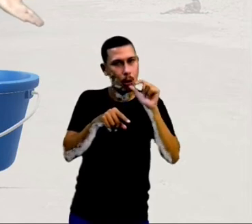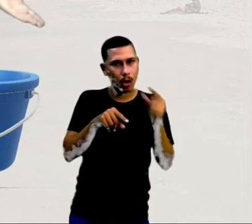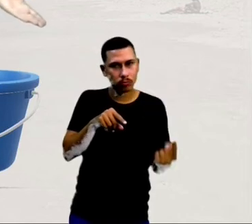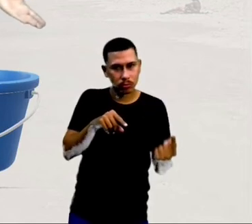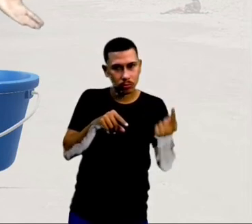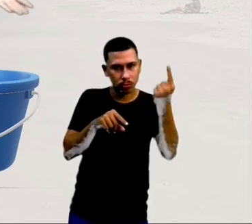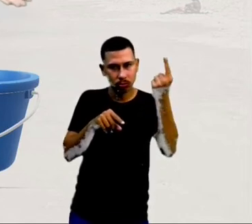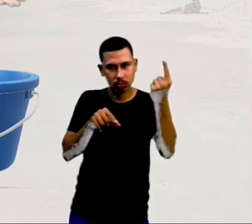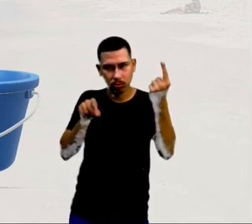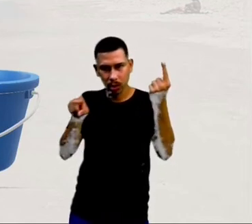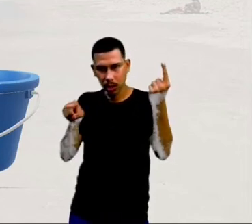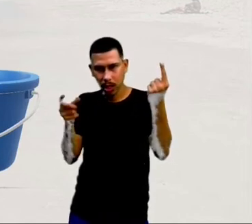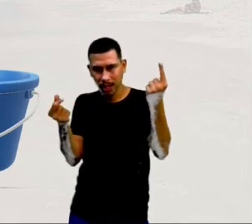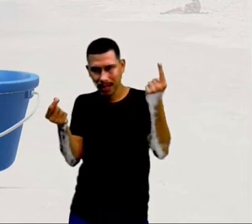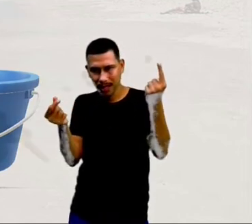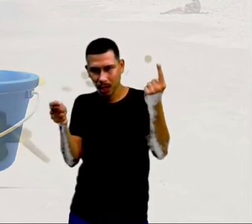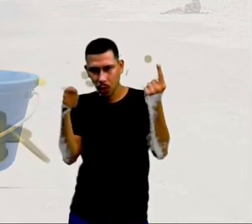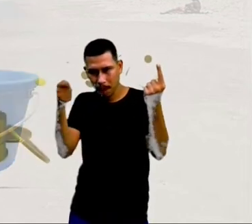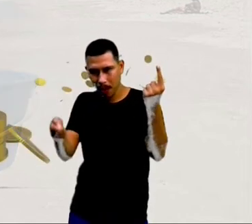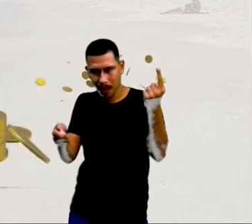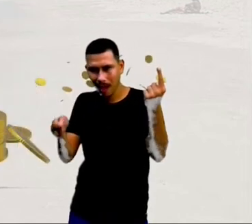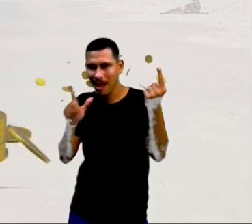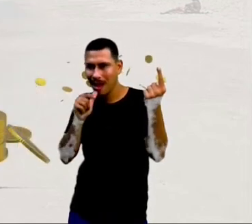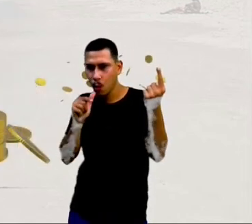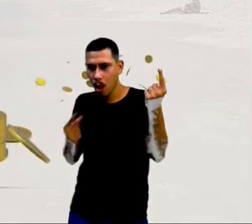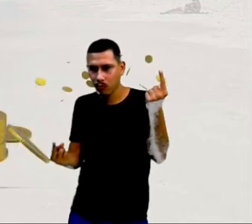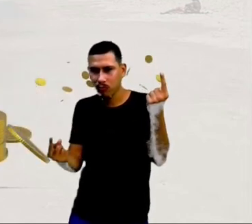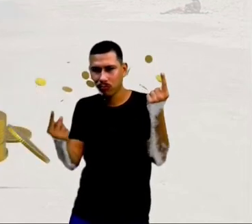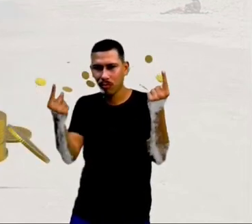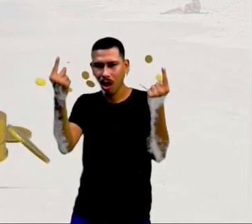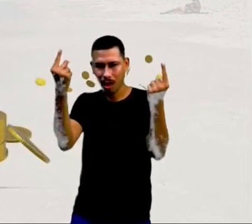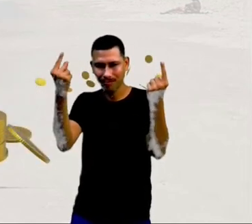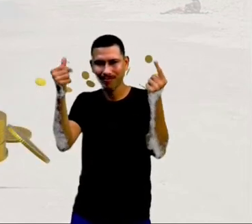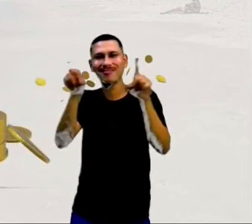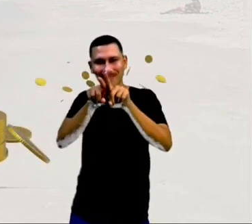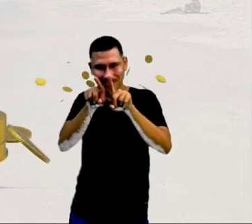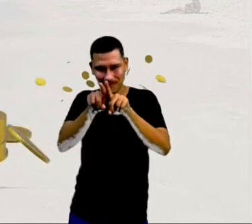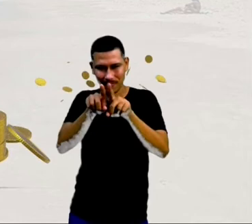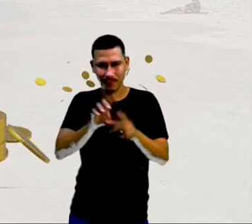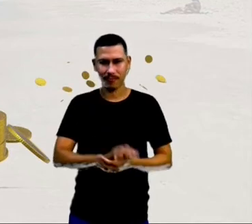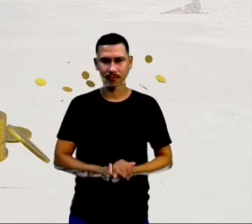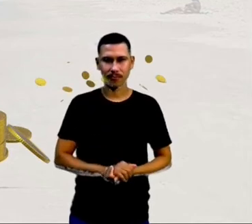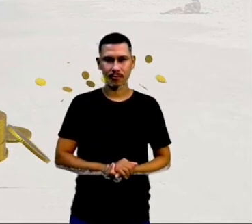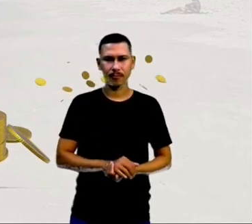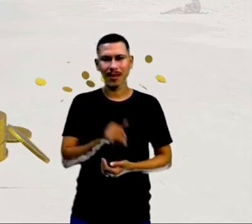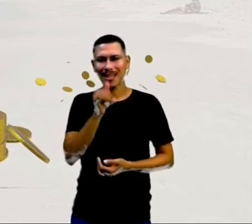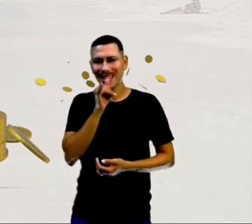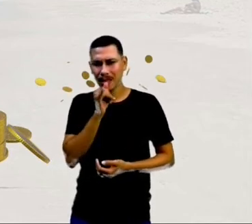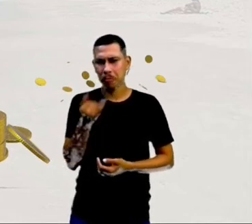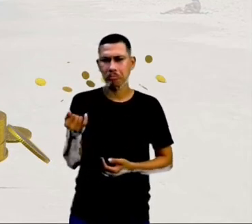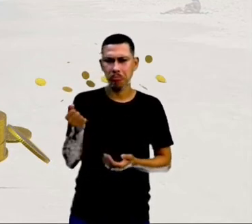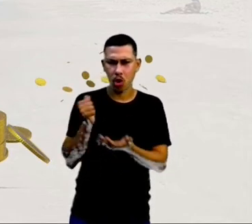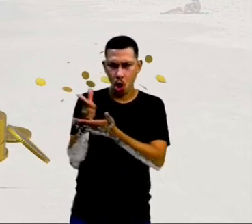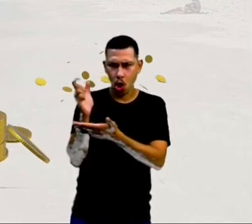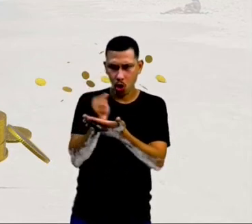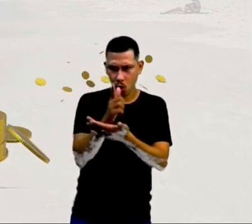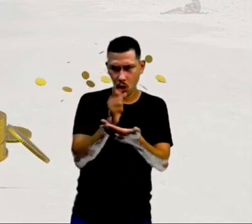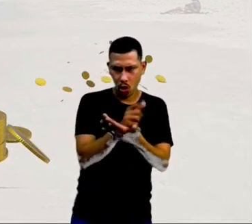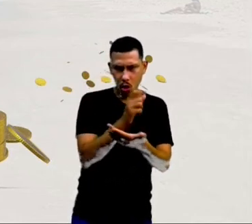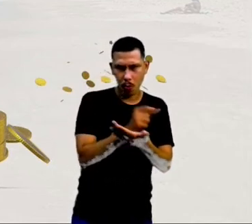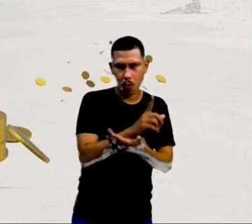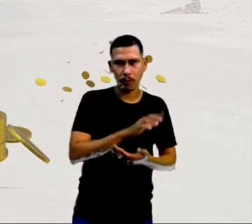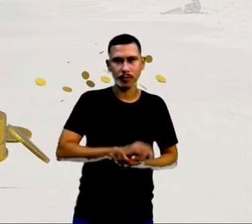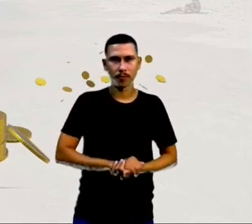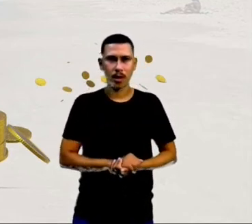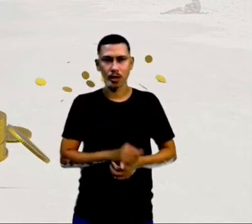aumentar proporcionalmente. Tá bom? Outro exemplo. Compras. Foi no shopping, foi na